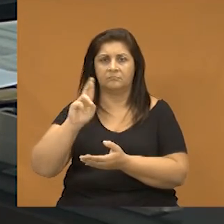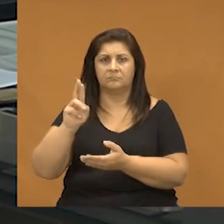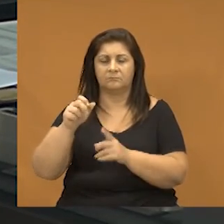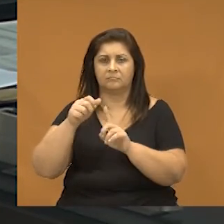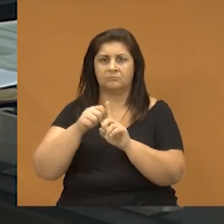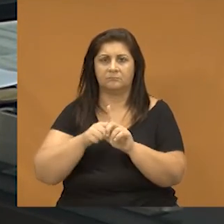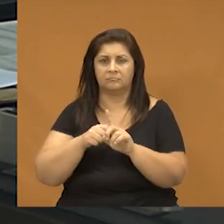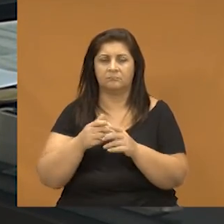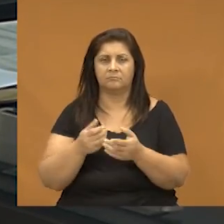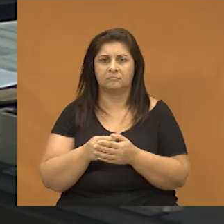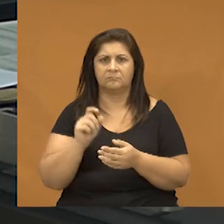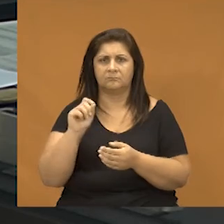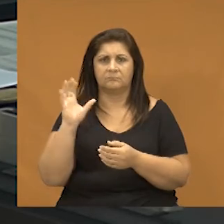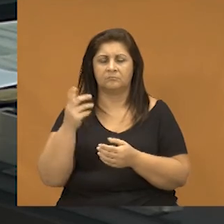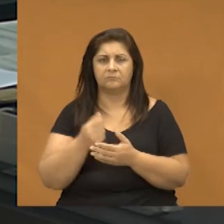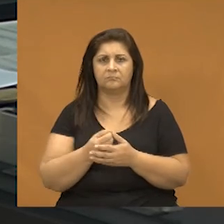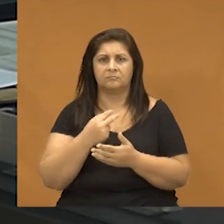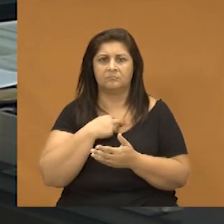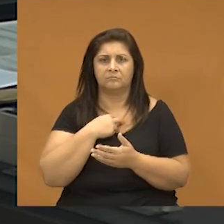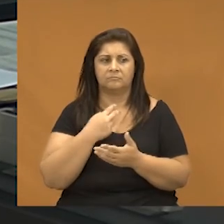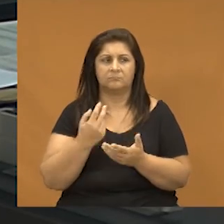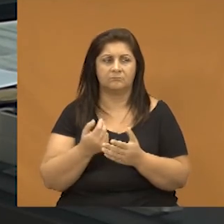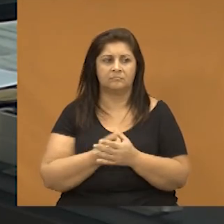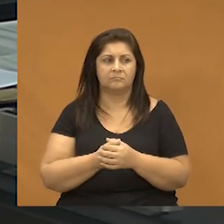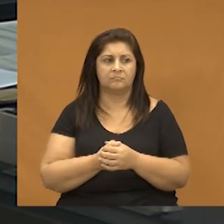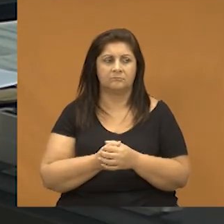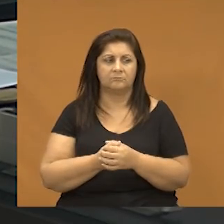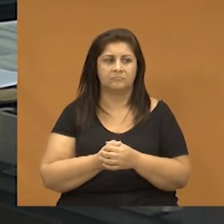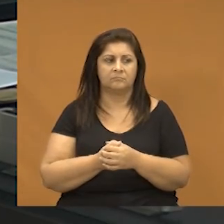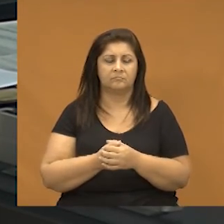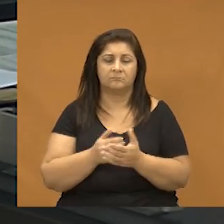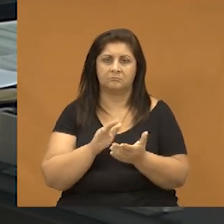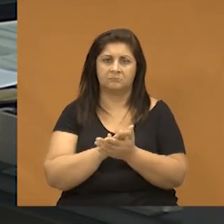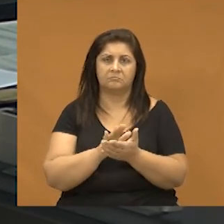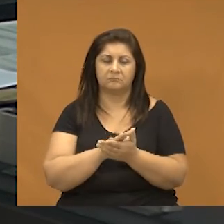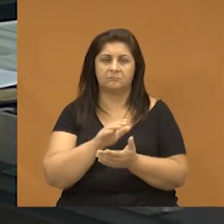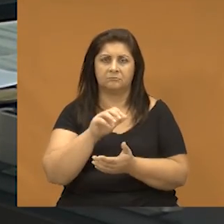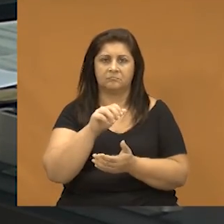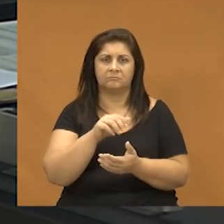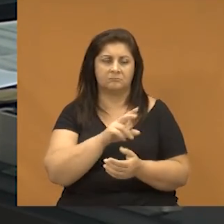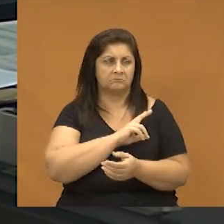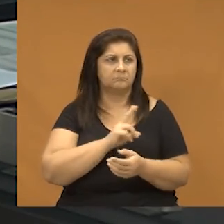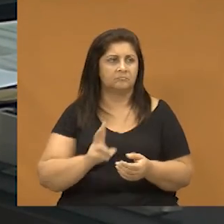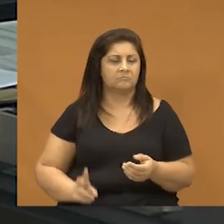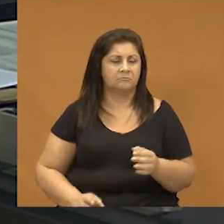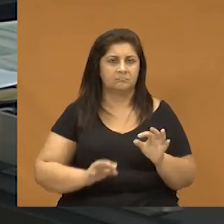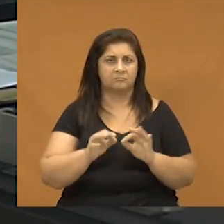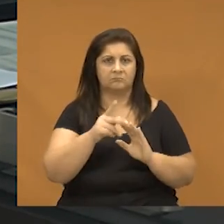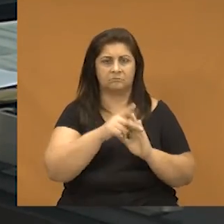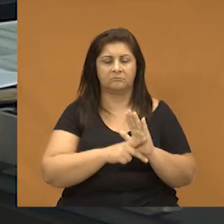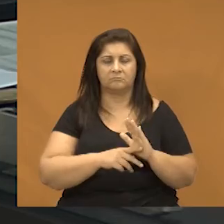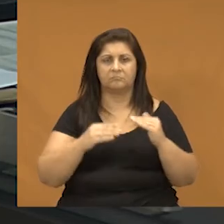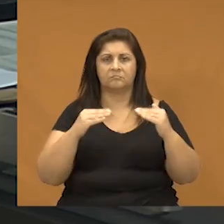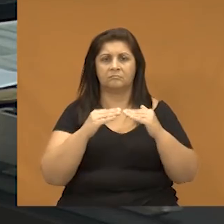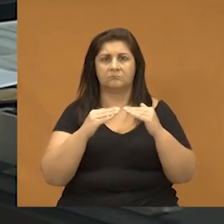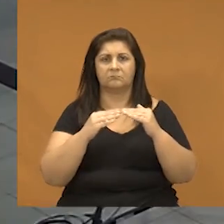está acontecendo? Não pode, não tem condição. Agora, quero parabenizar aqui o nobre vereador pelo projeto e encaminhar o meu voto